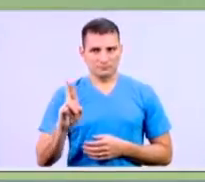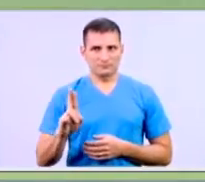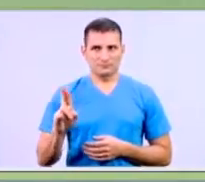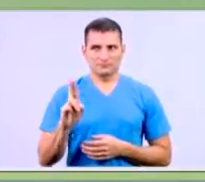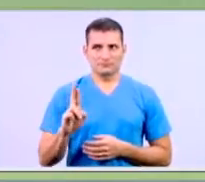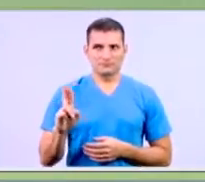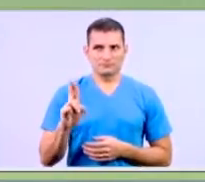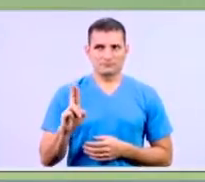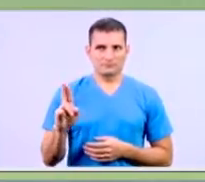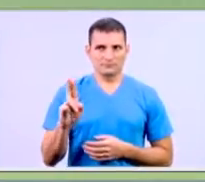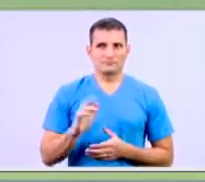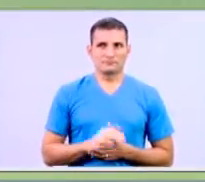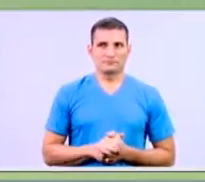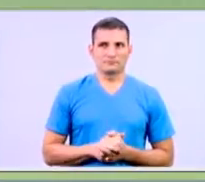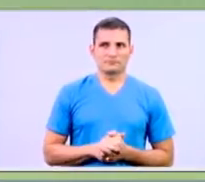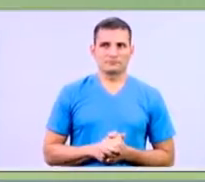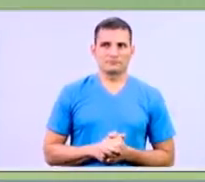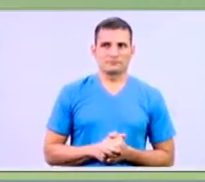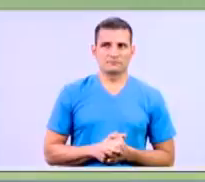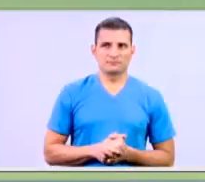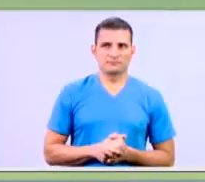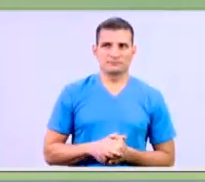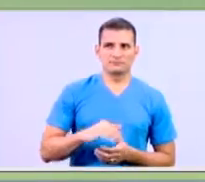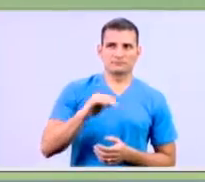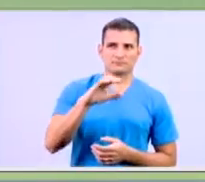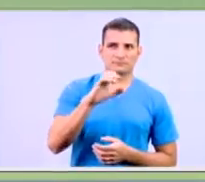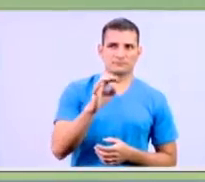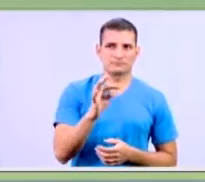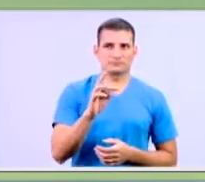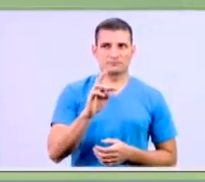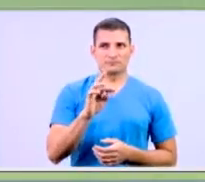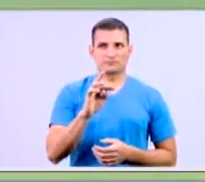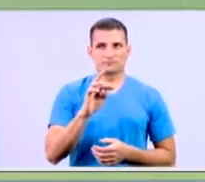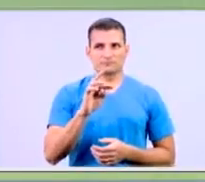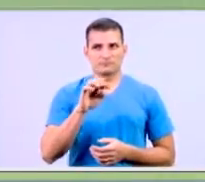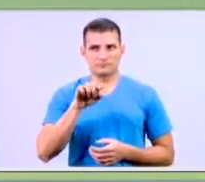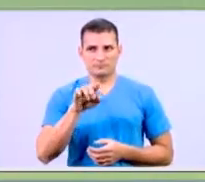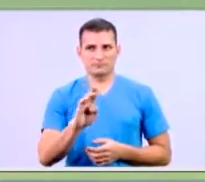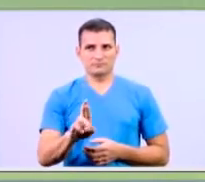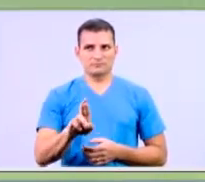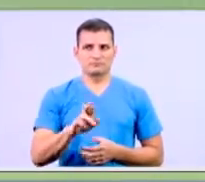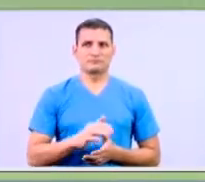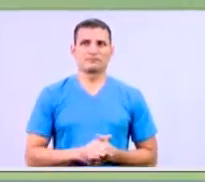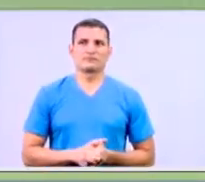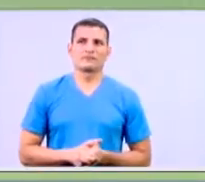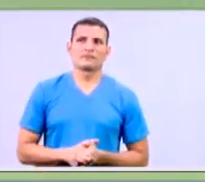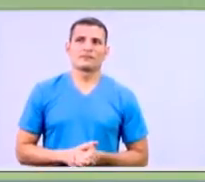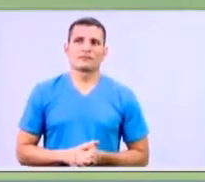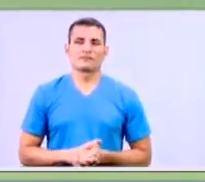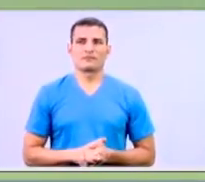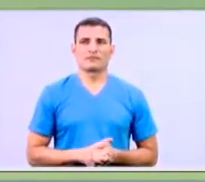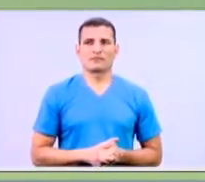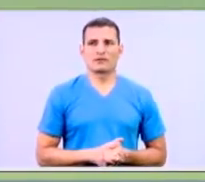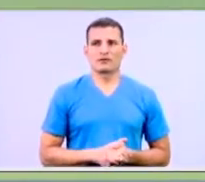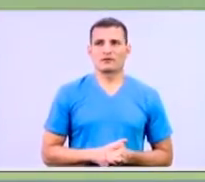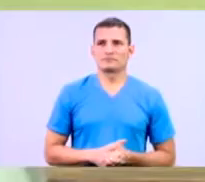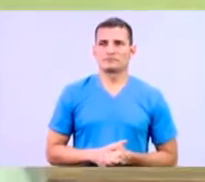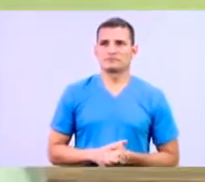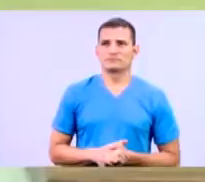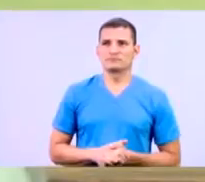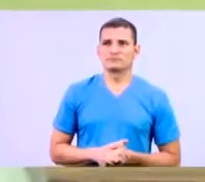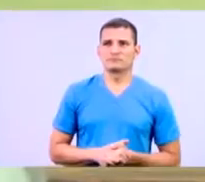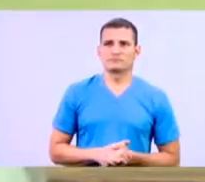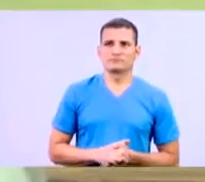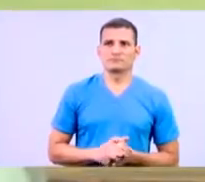lembrem-se, da existência do CERT-BR? Professor, tivemos comentários nessa, né? Isso mesmo, tivemos comentário